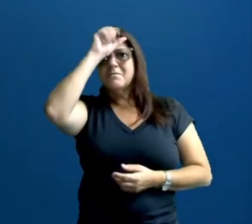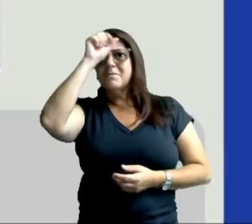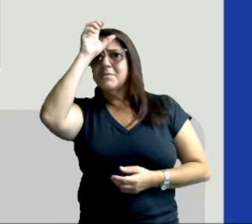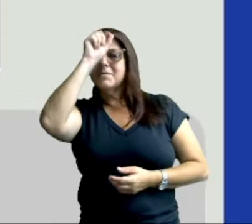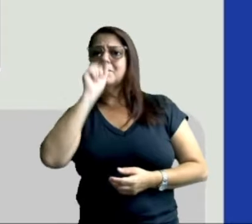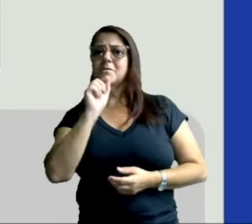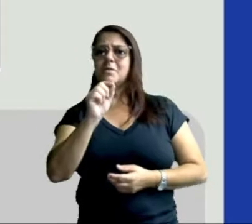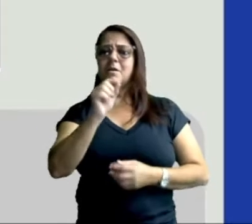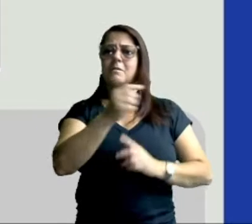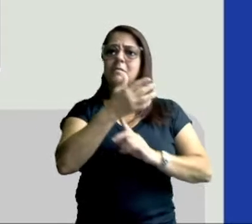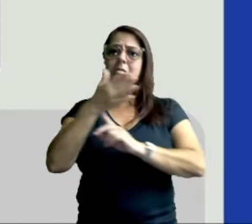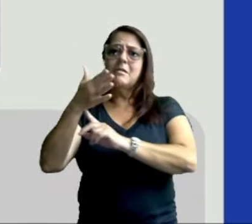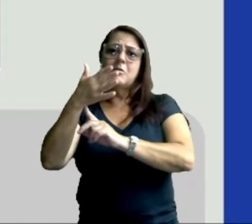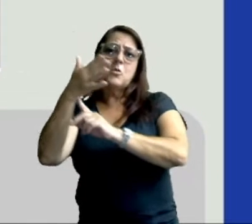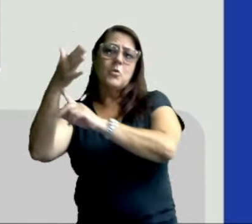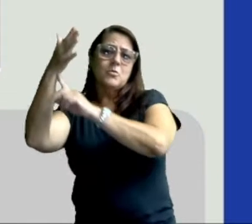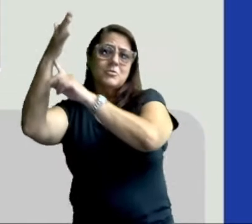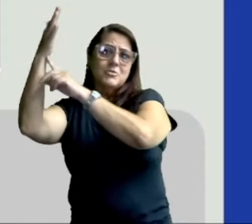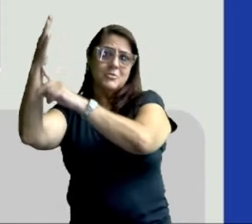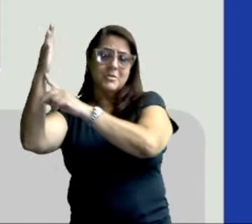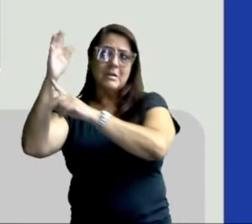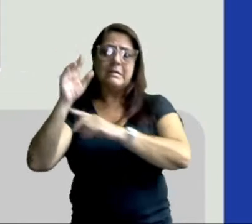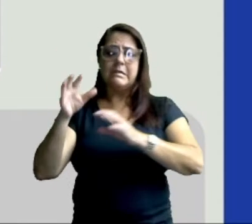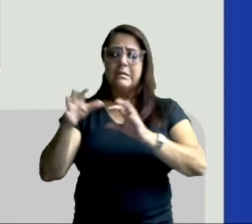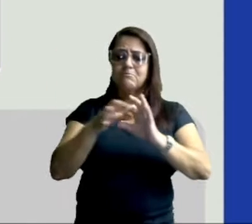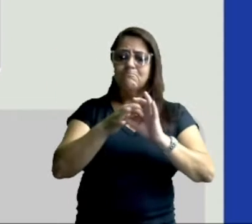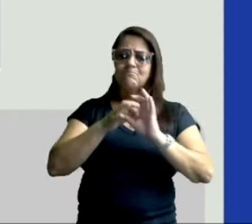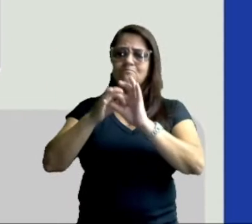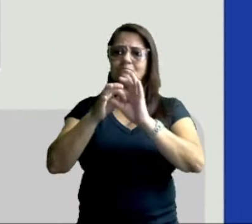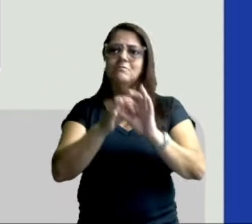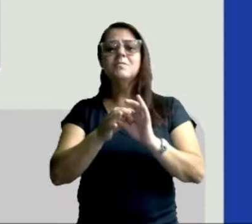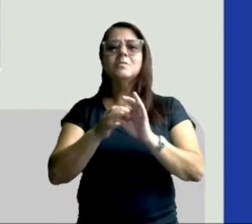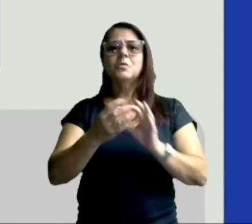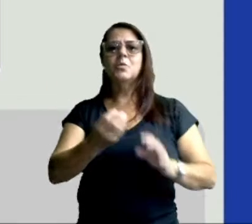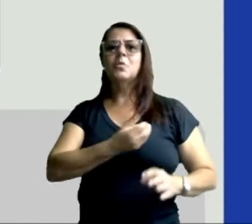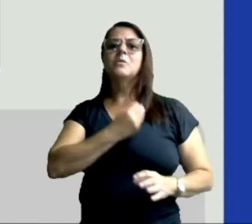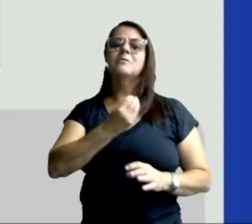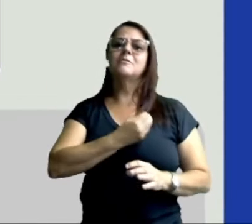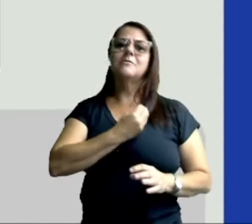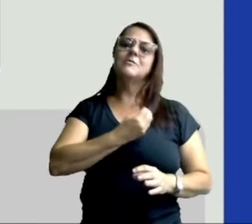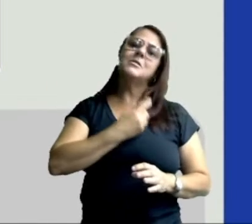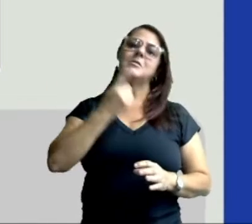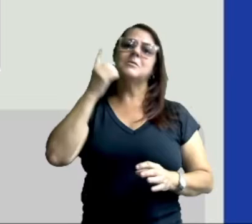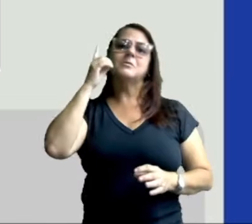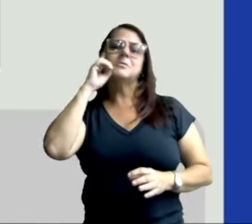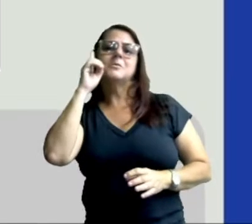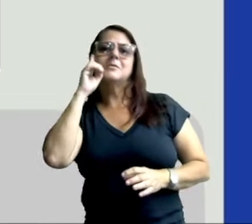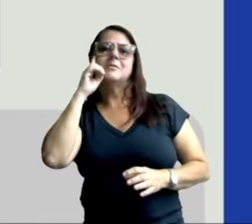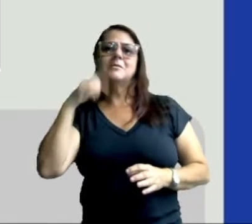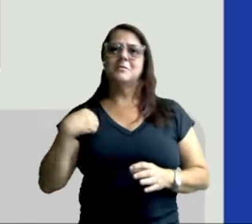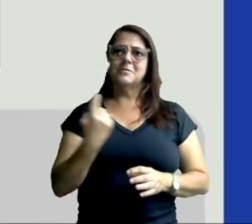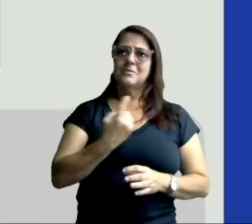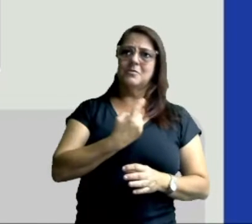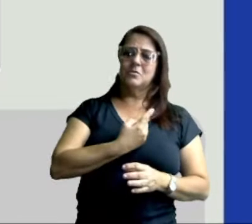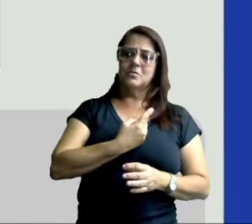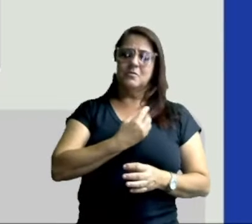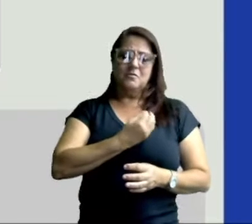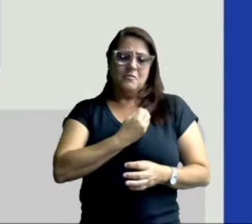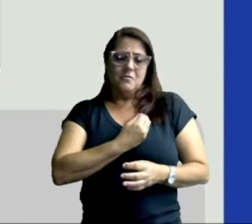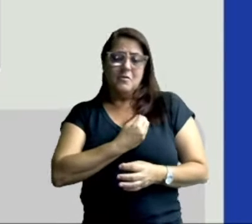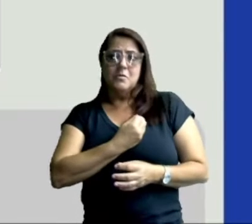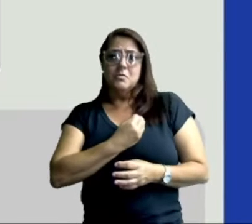a tecnologia ela está intimamente associada com a nossa vida, com o nosso cotidiano, né? Nós vivemos num